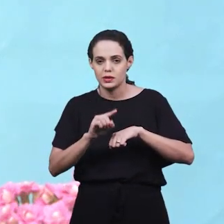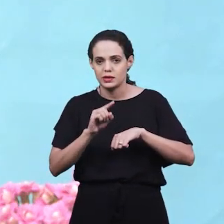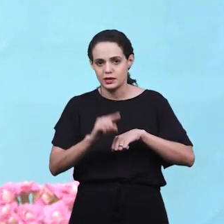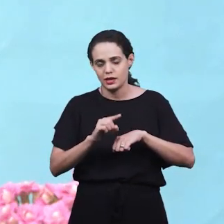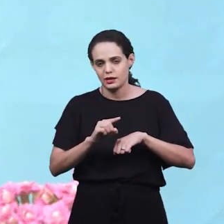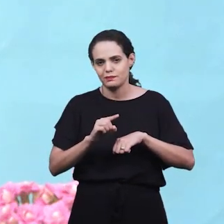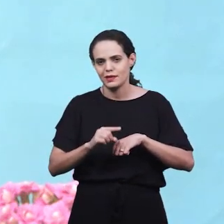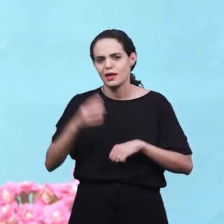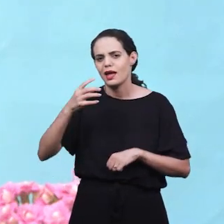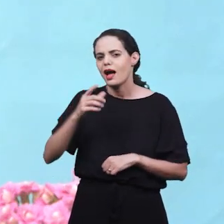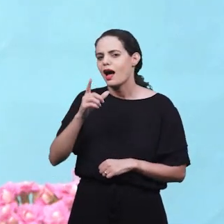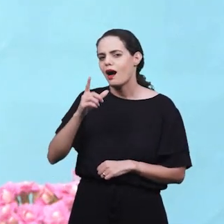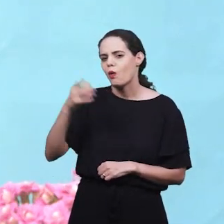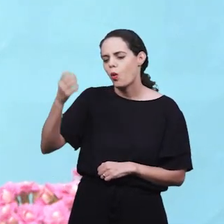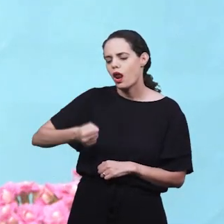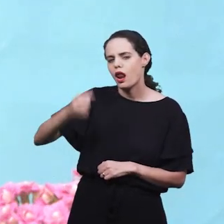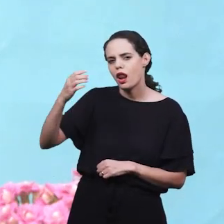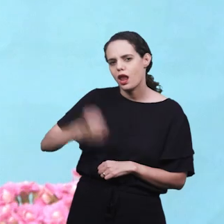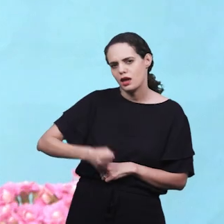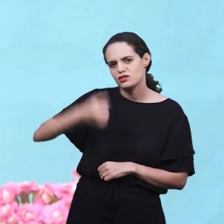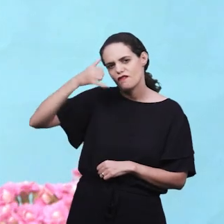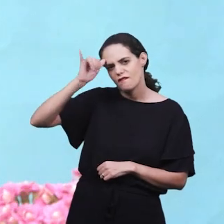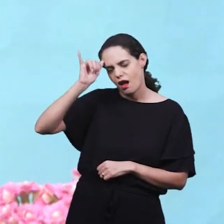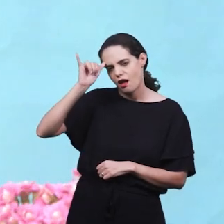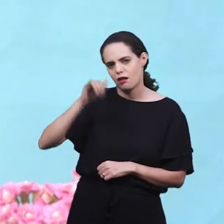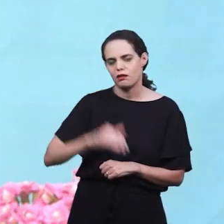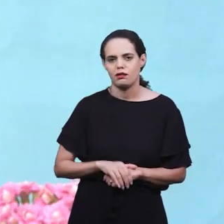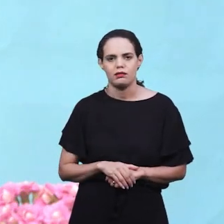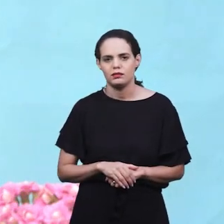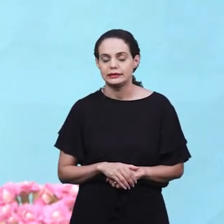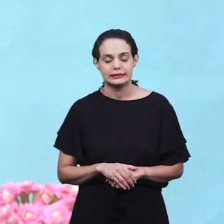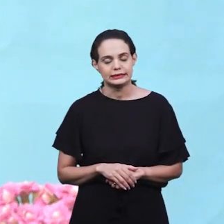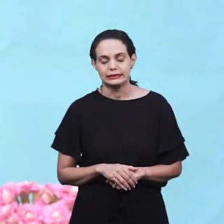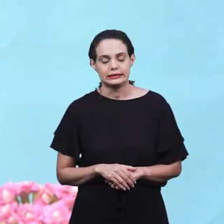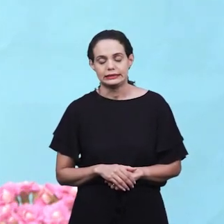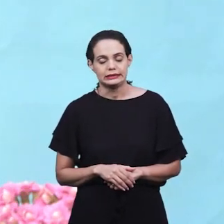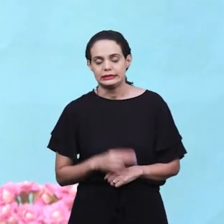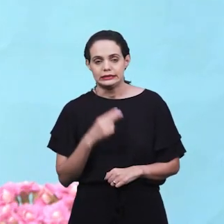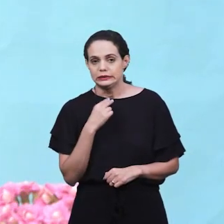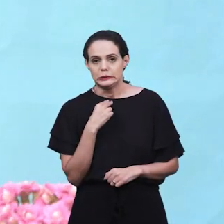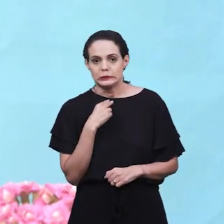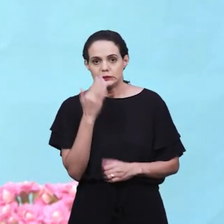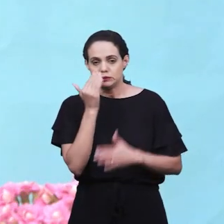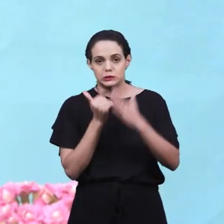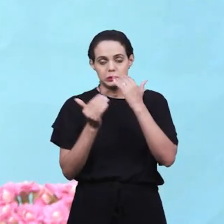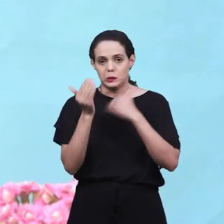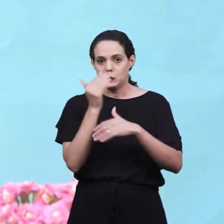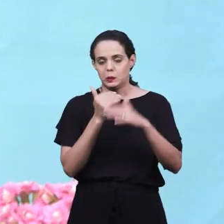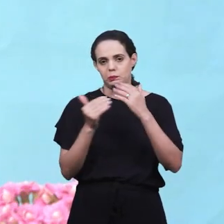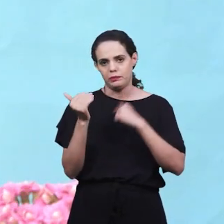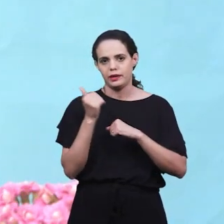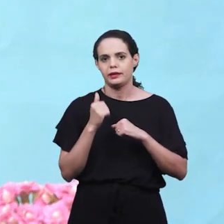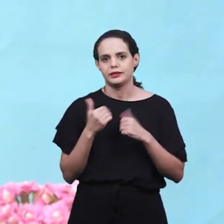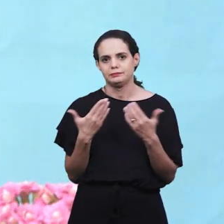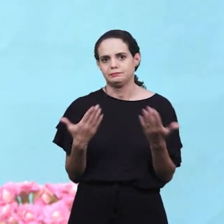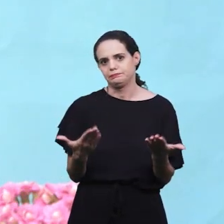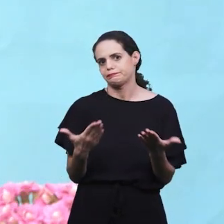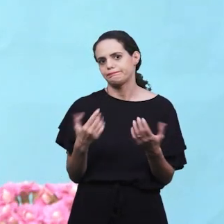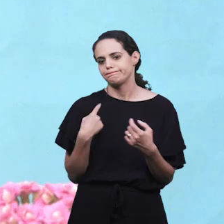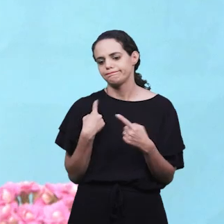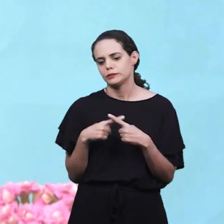vaca. Então, a criança não pode comer o leite e derivados. E sendo assim, a criança que